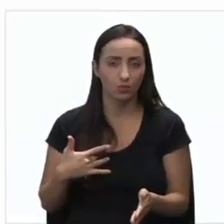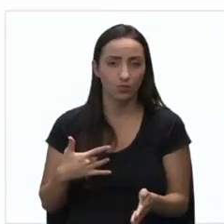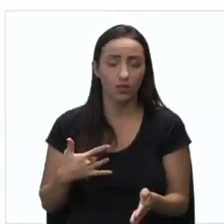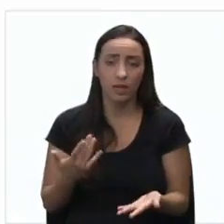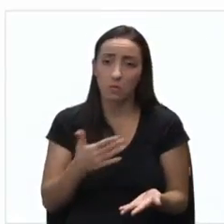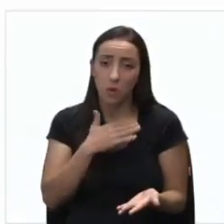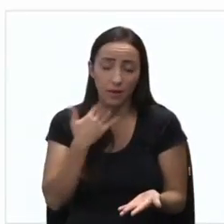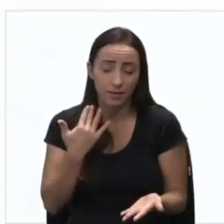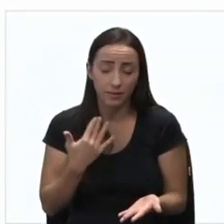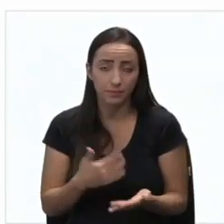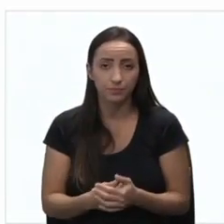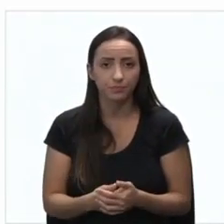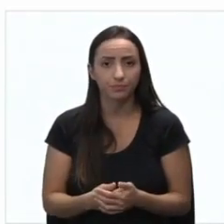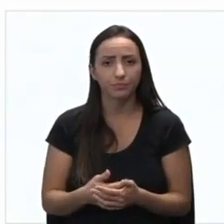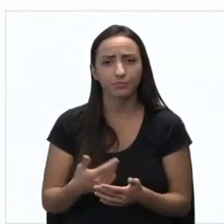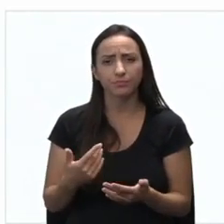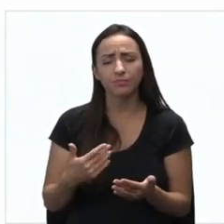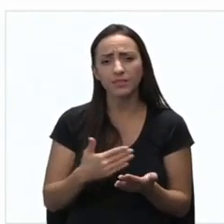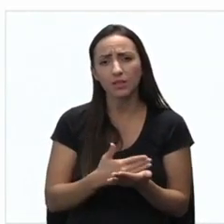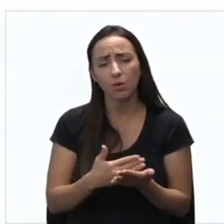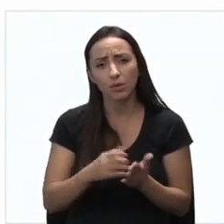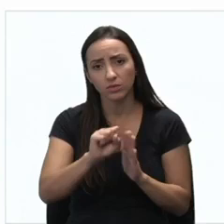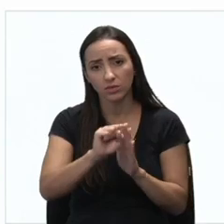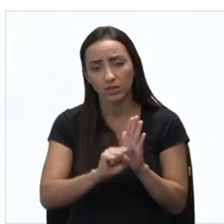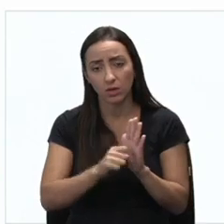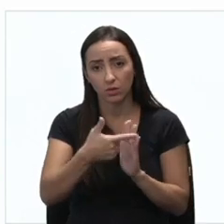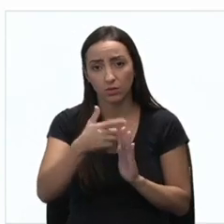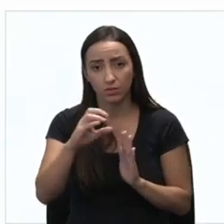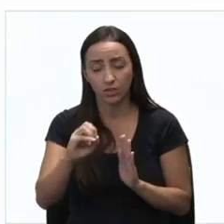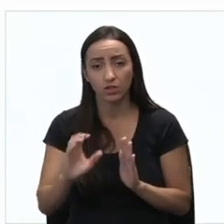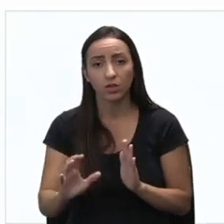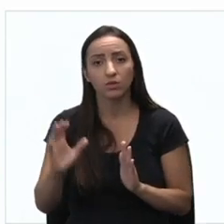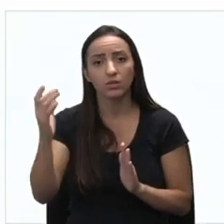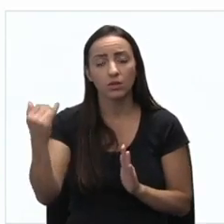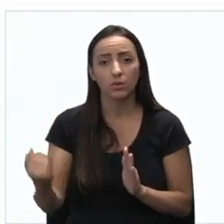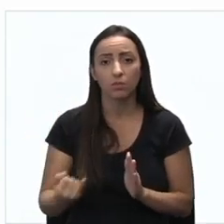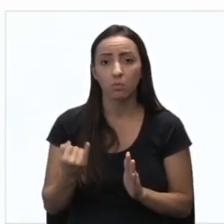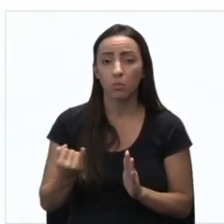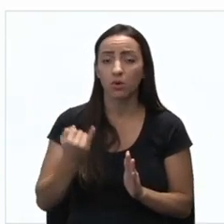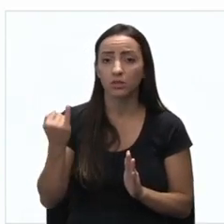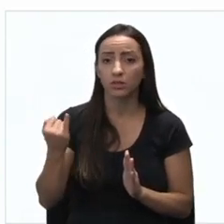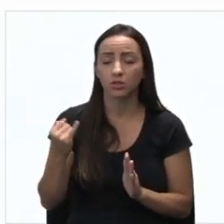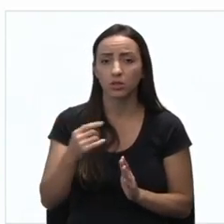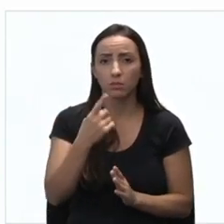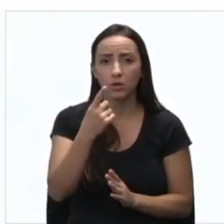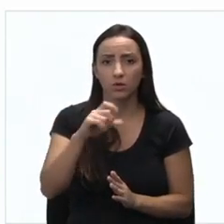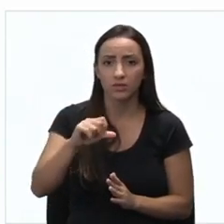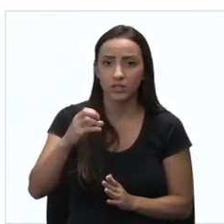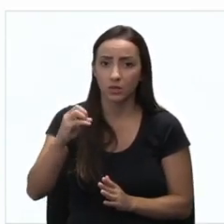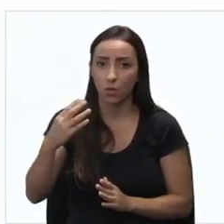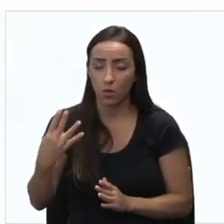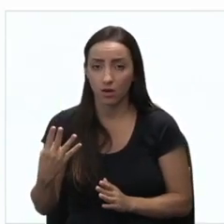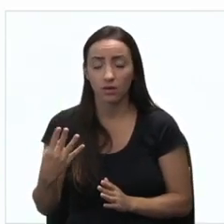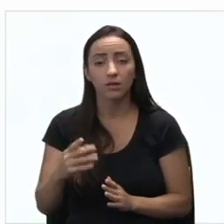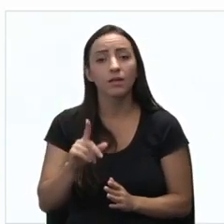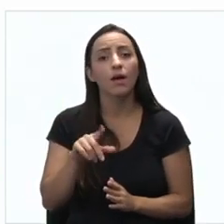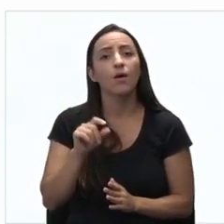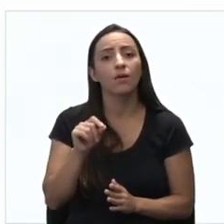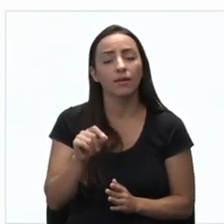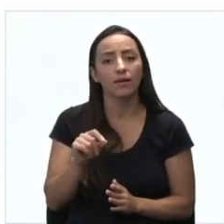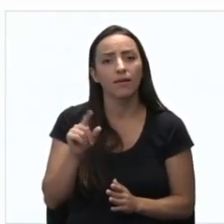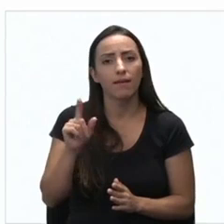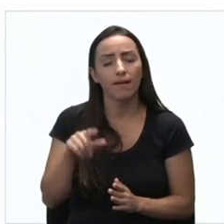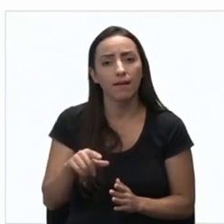século XX, ocorreu, né, um importante evento em 1904, que foi a revolta